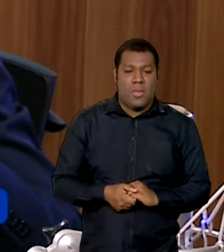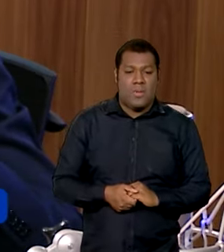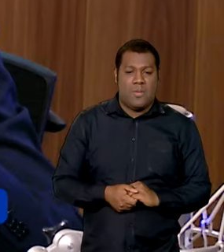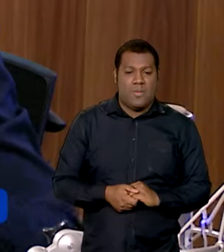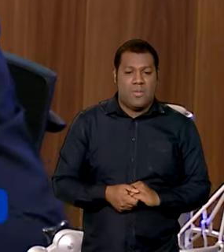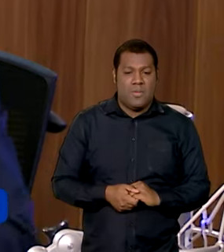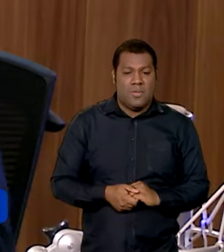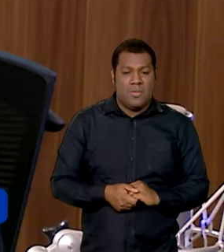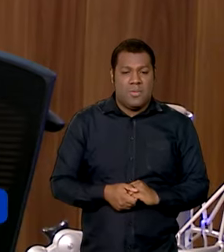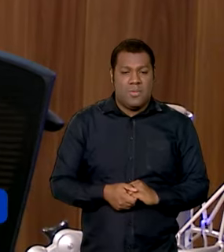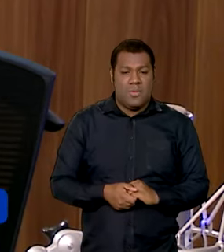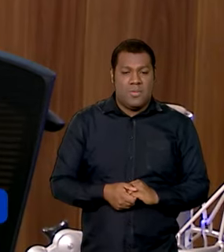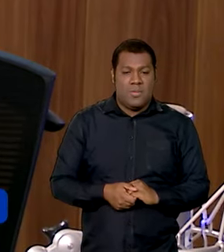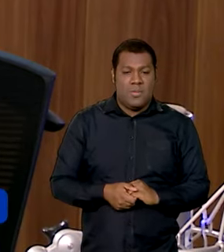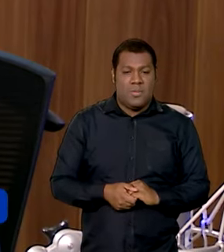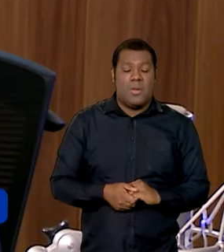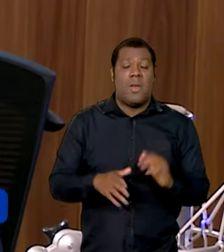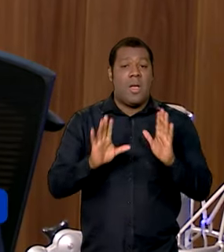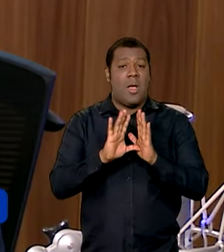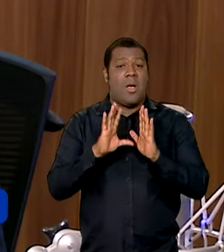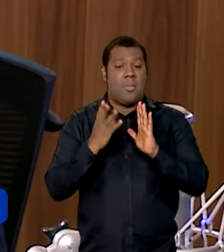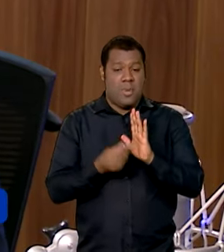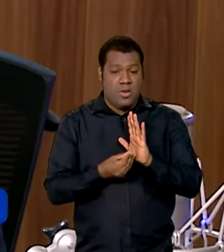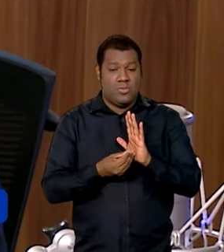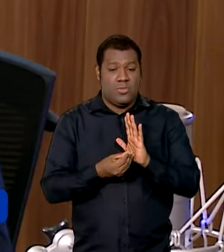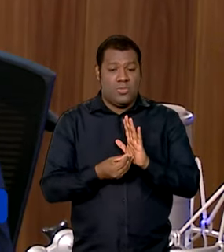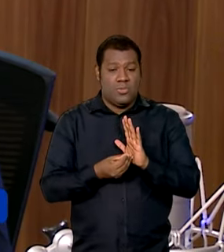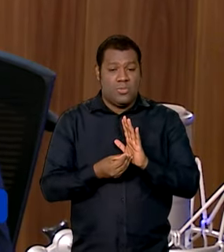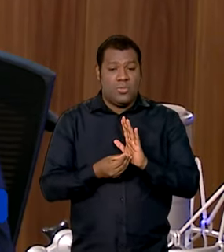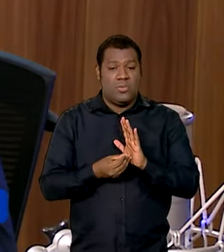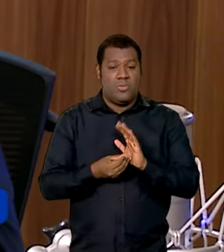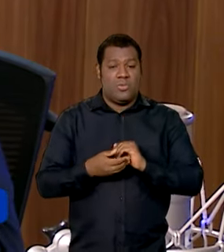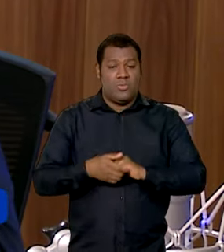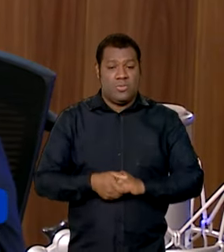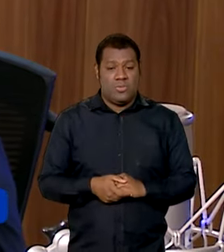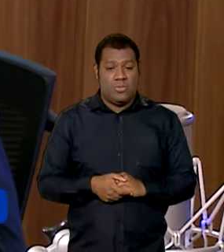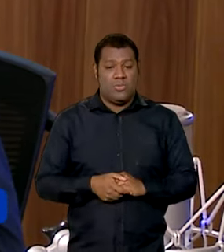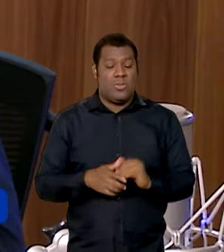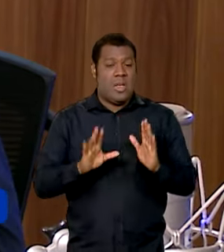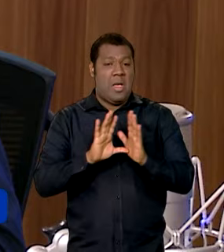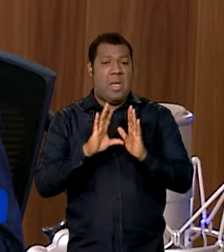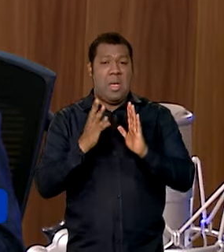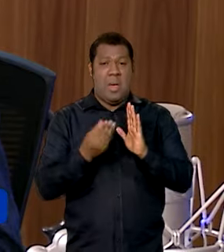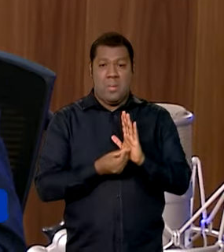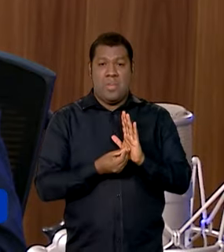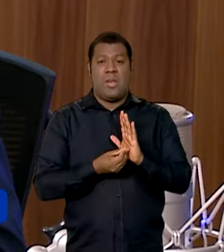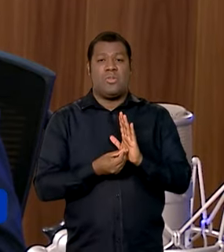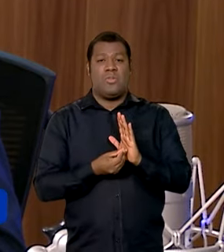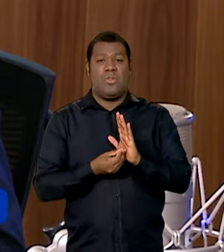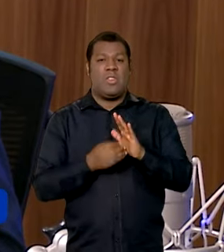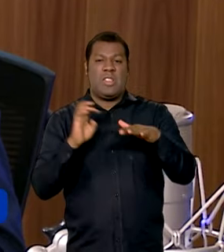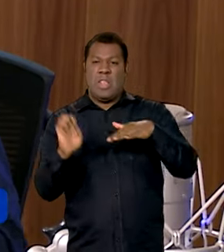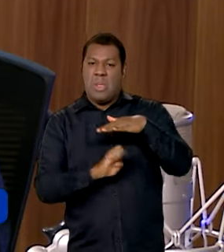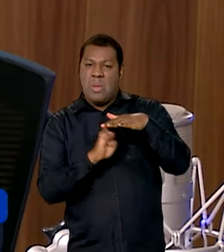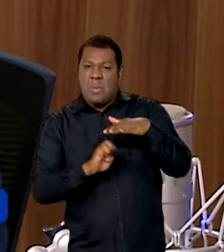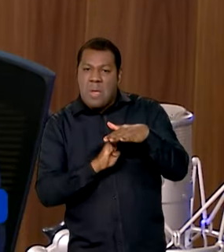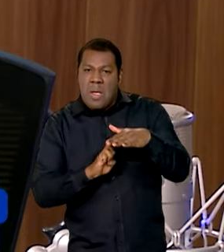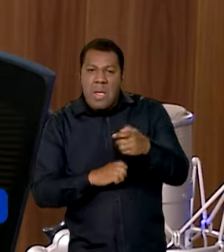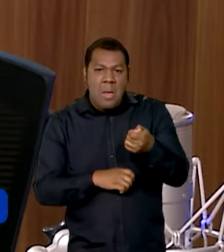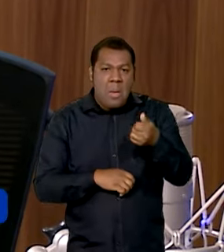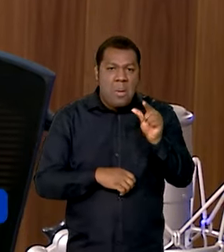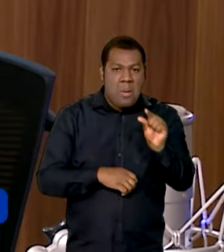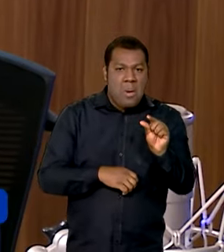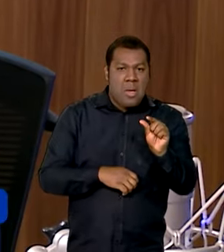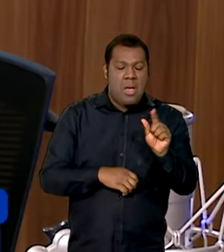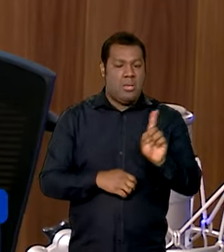os as vocações da Amazônia não podem virar negócios só de poucas empresas então nós temos no